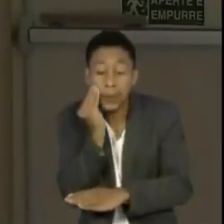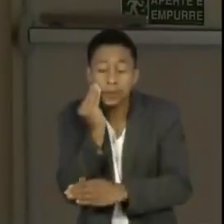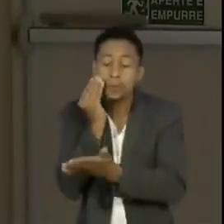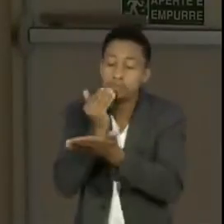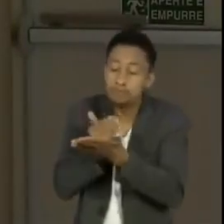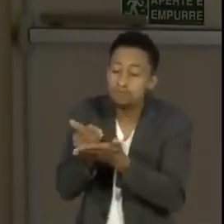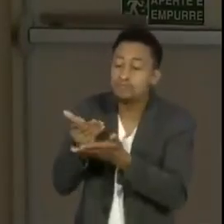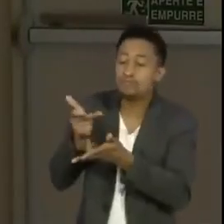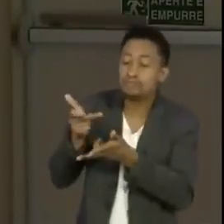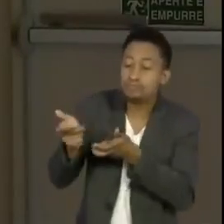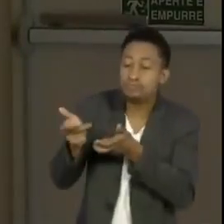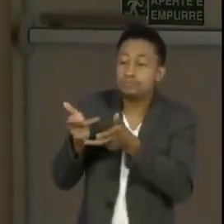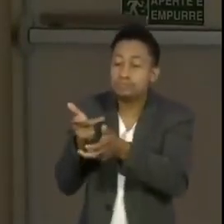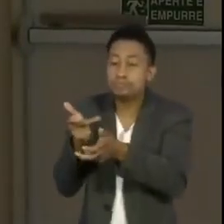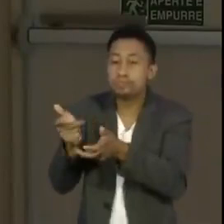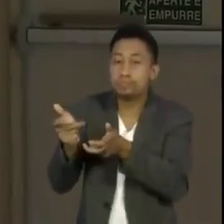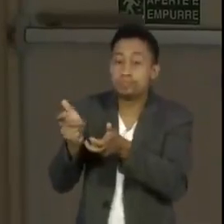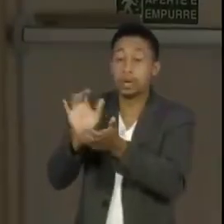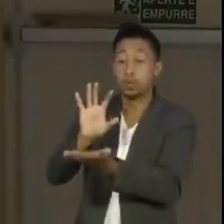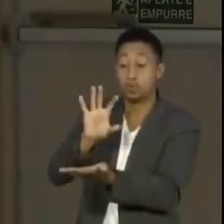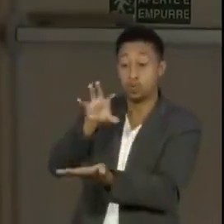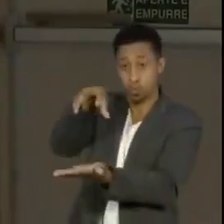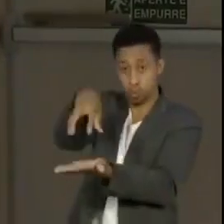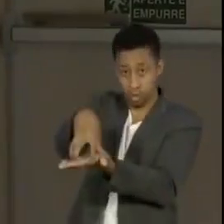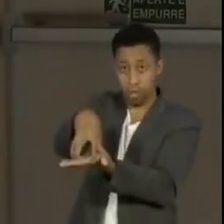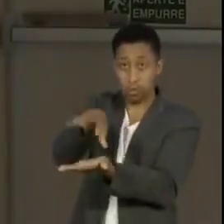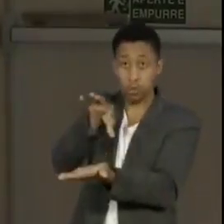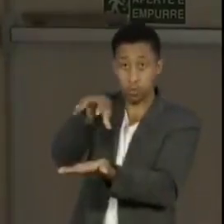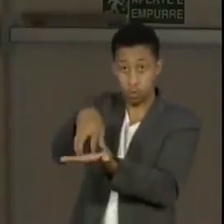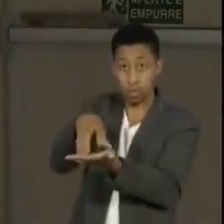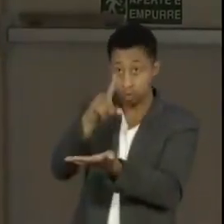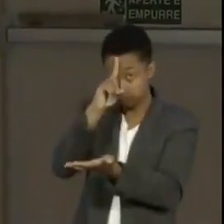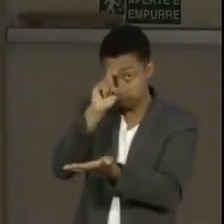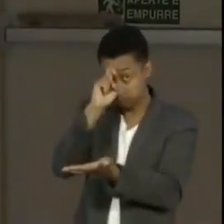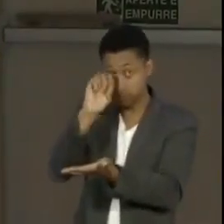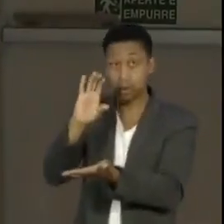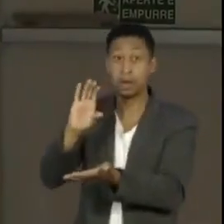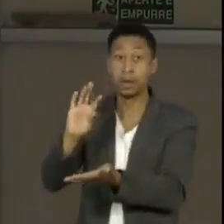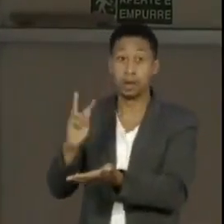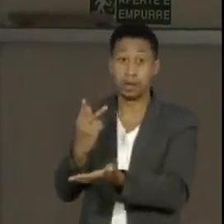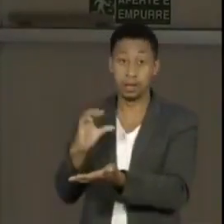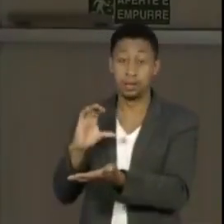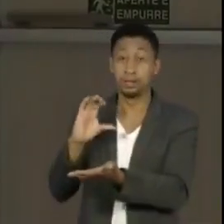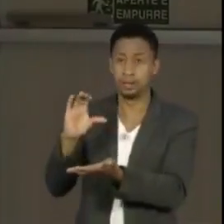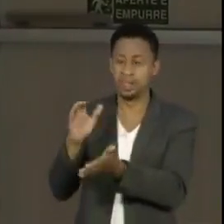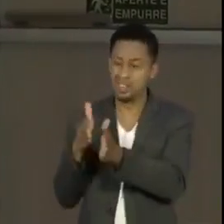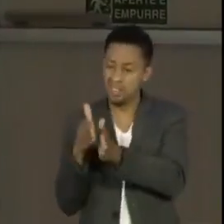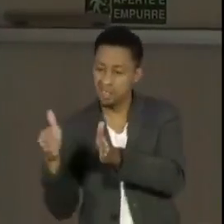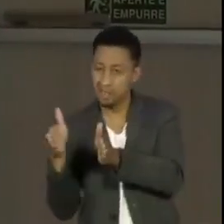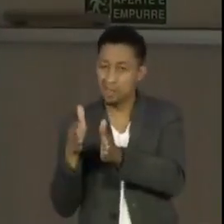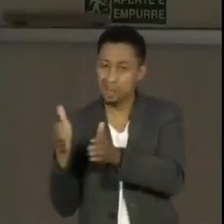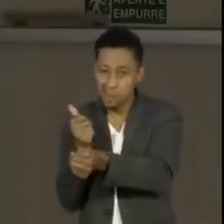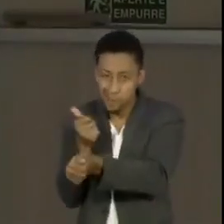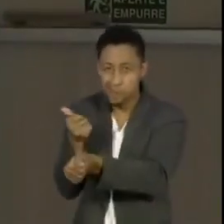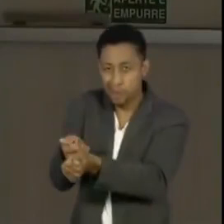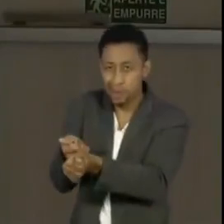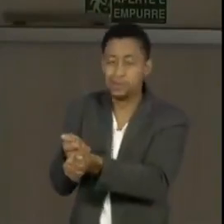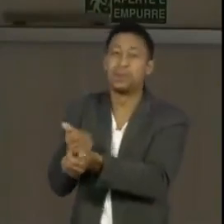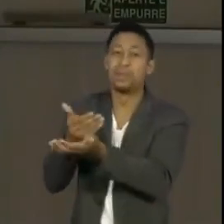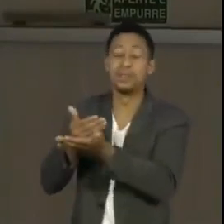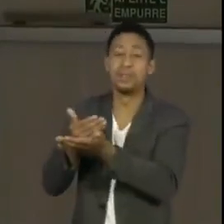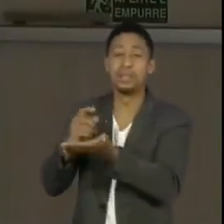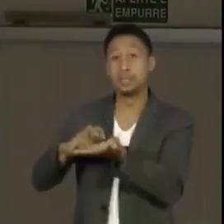aqui no Centro de Convenções Rebouças, que fica bem ao lado do complexo do Hospital das Clínicas de São Paulo. Mais cedo foram